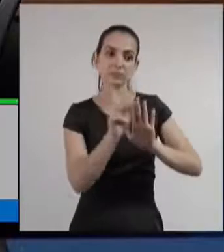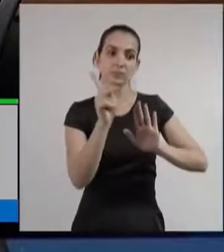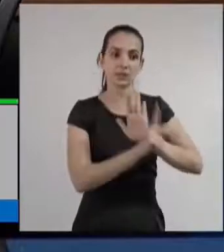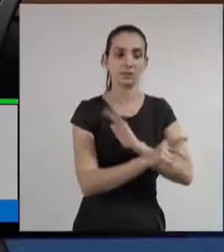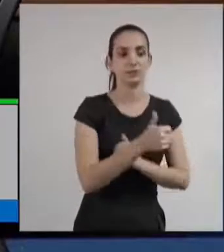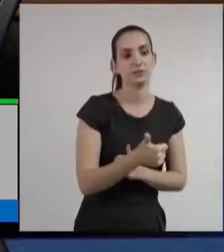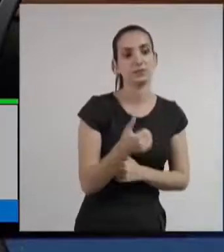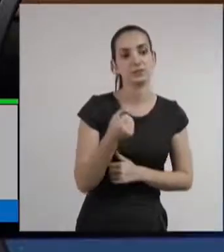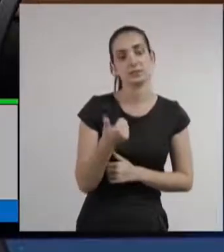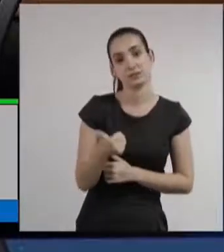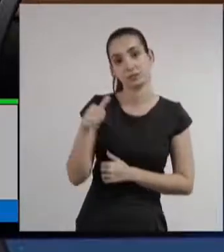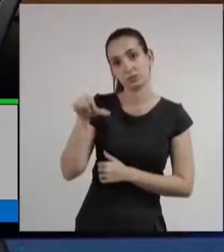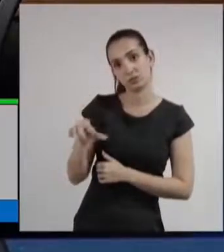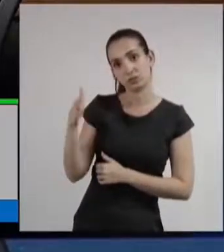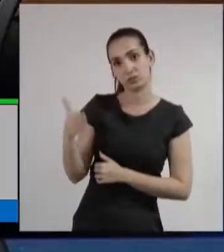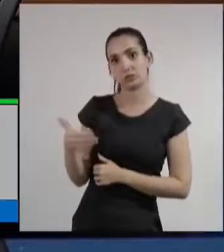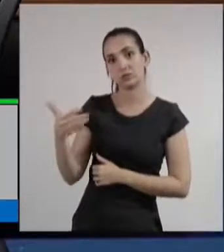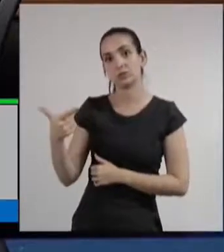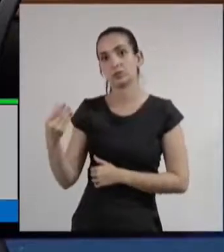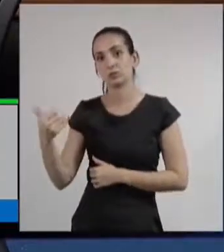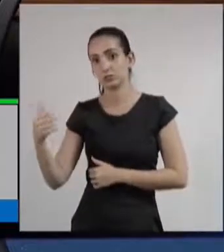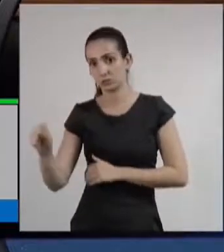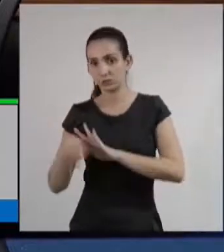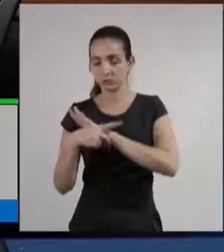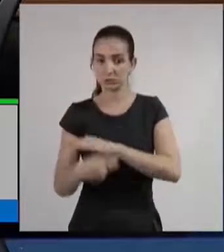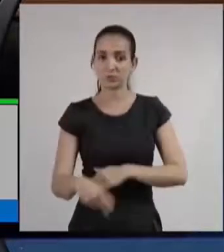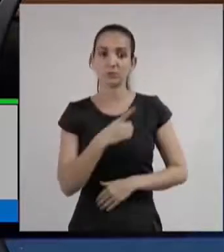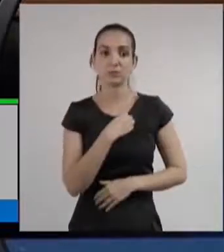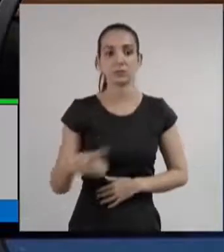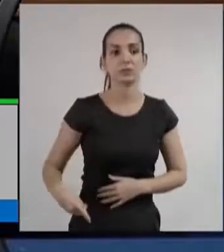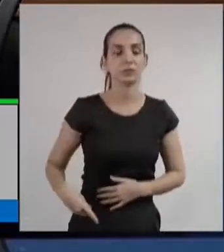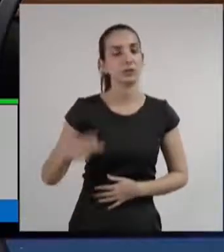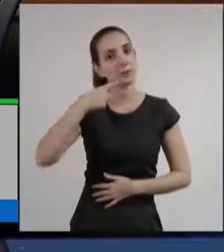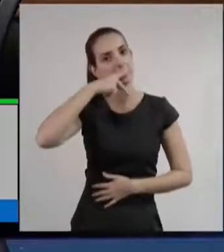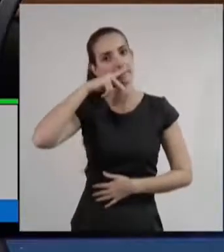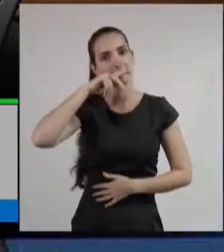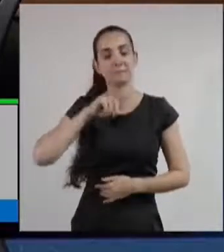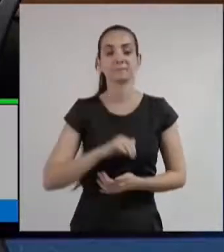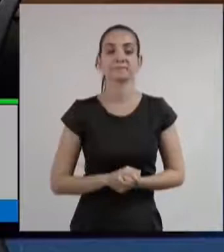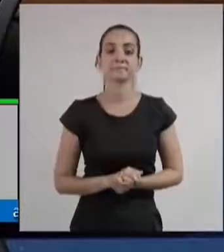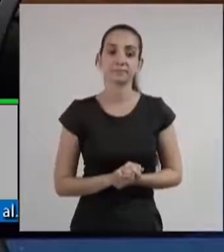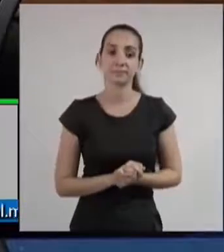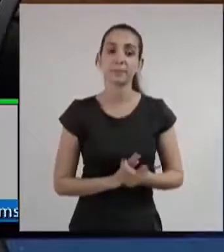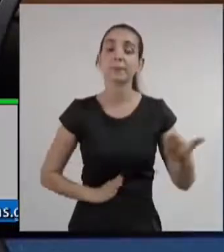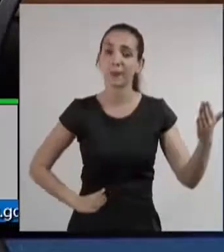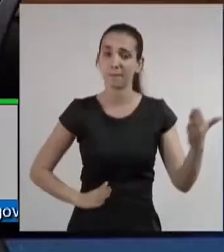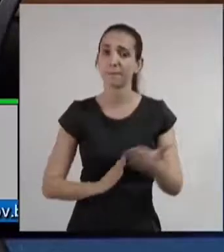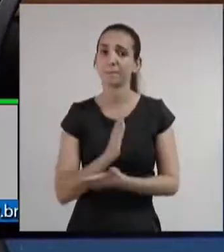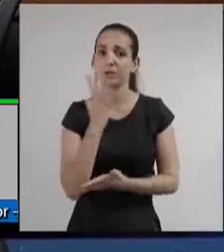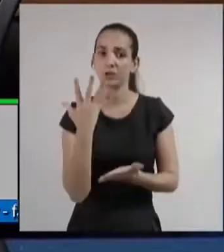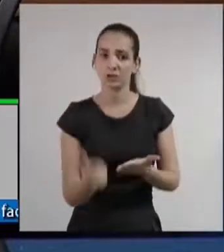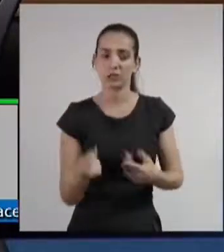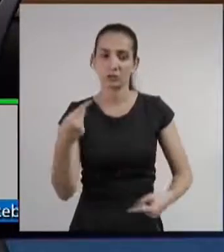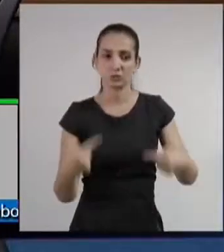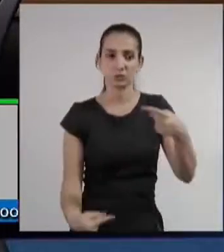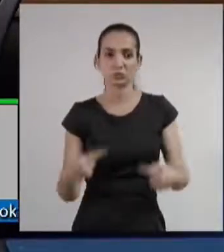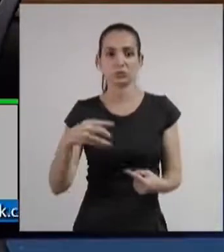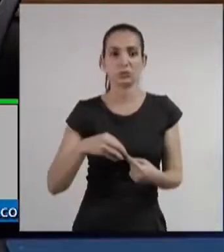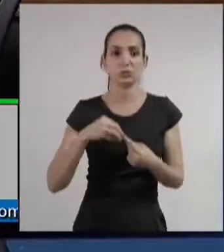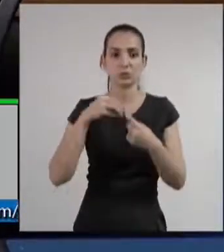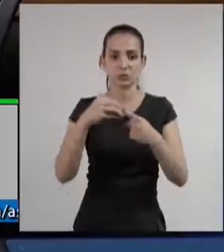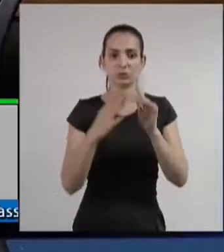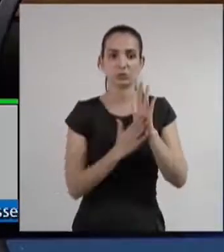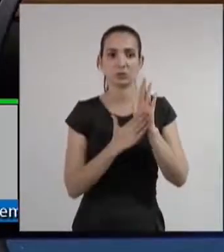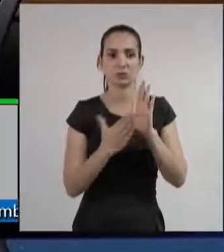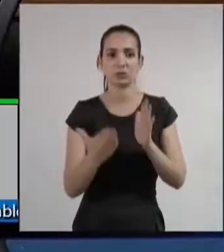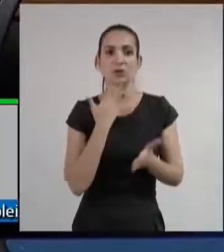número 119, de 2018, de autoria do deputado Dr. Paulo Silfi. Foram aprovadas em discussão única as seguintes